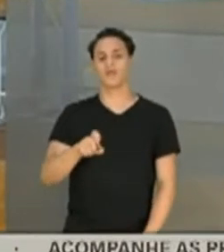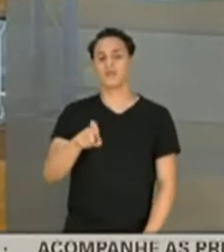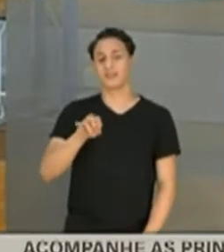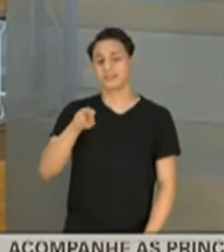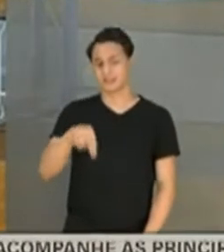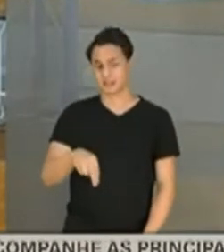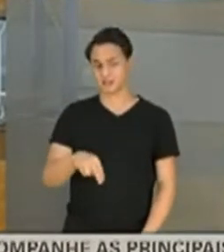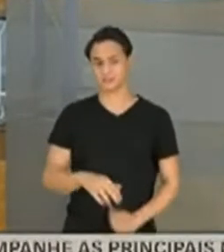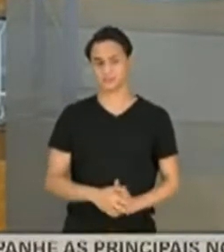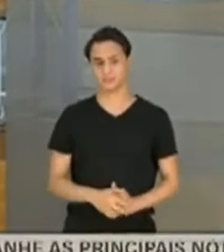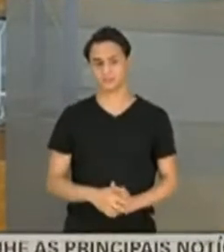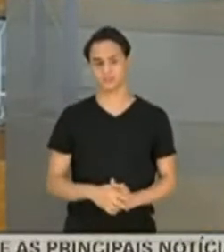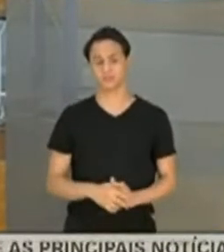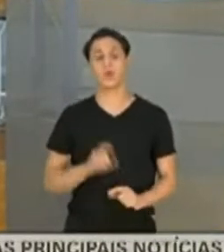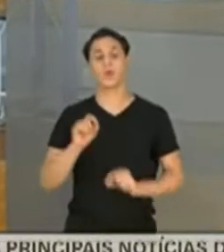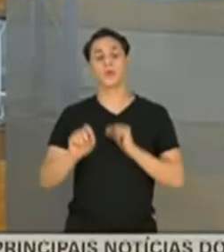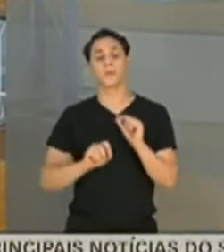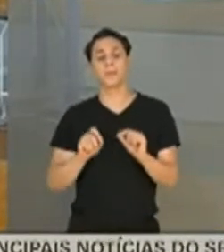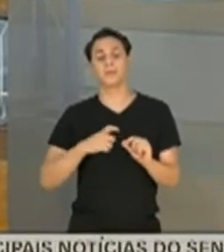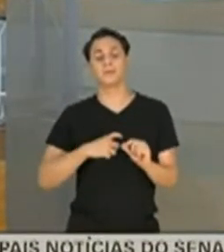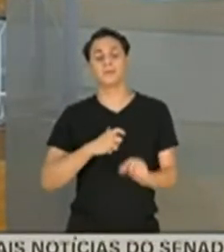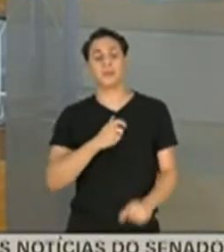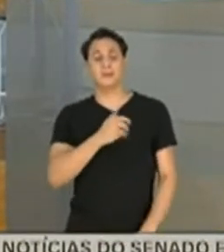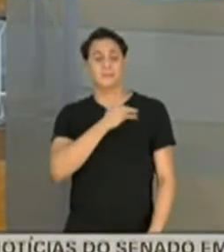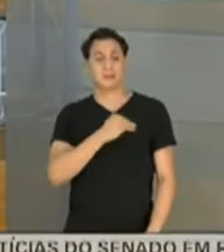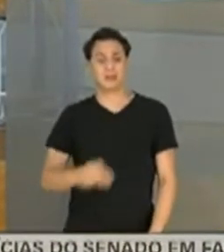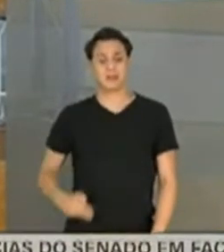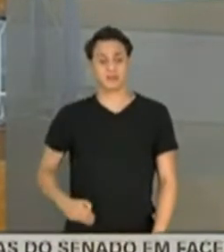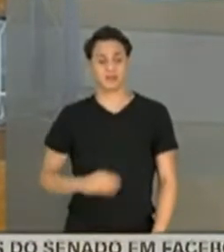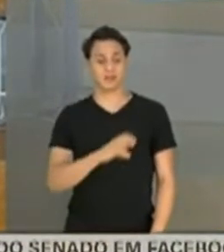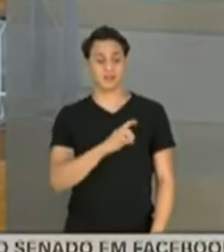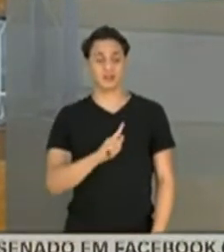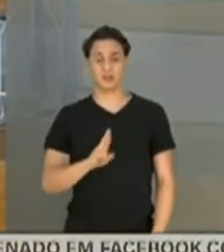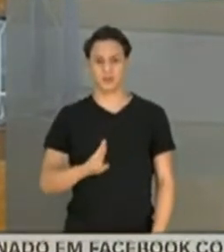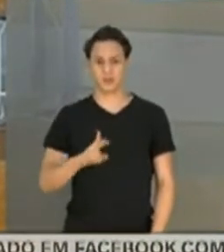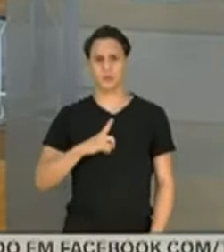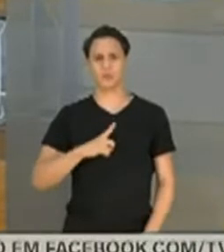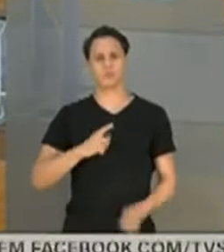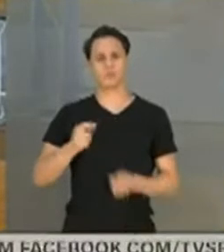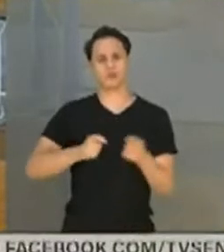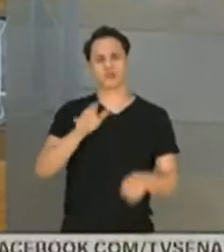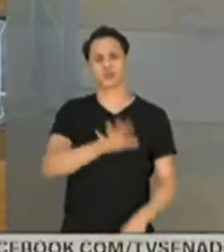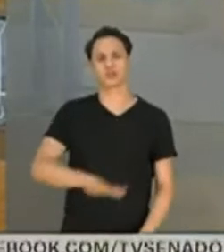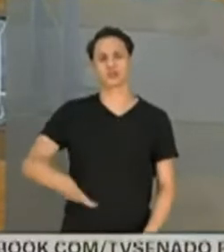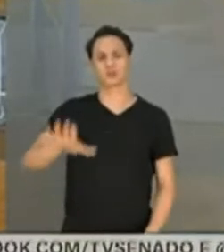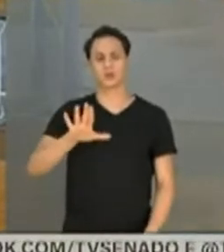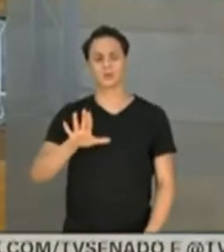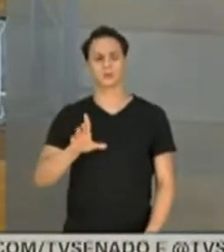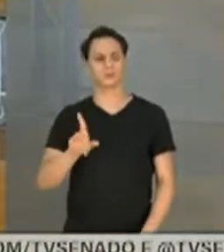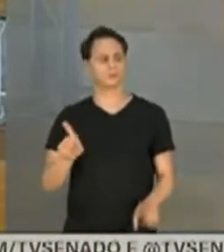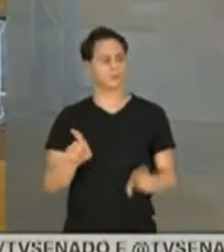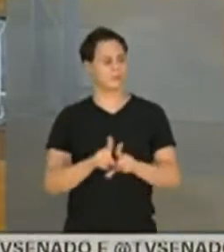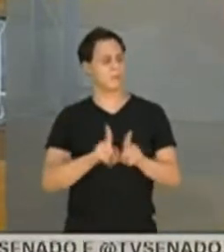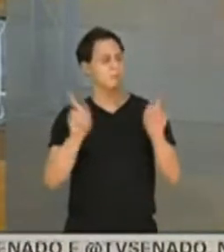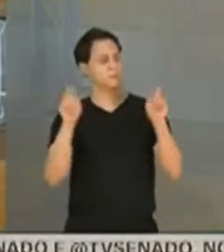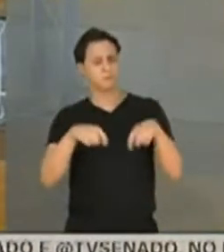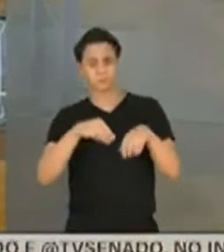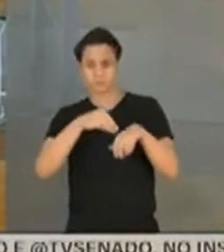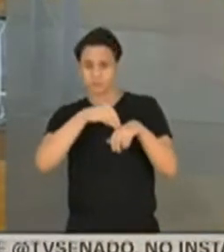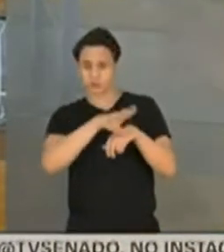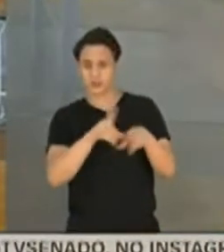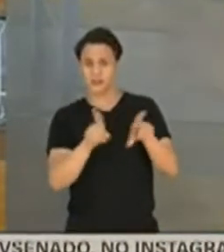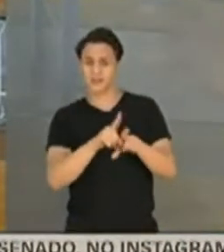o ministro da CGU, Controladoria Geral da União, como pode trazer também, e é aí que talvez